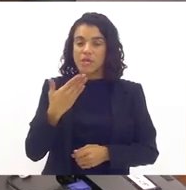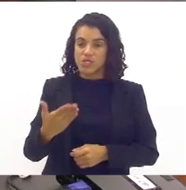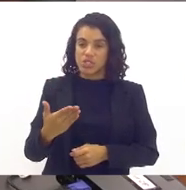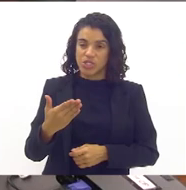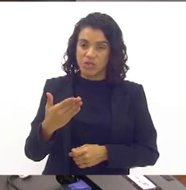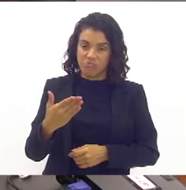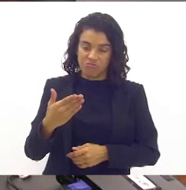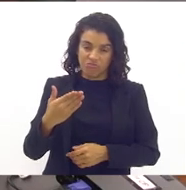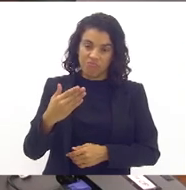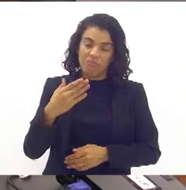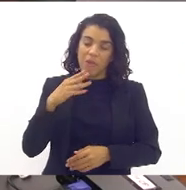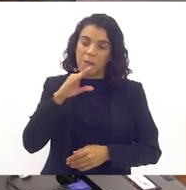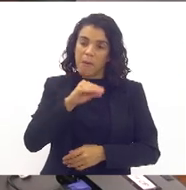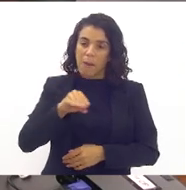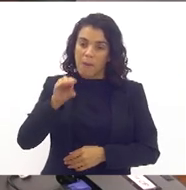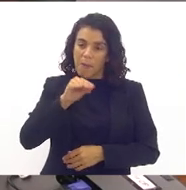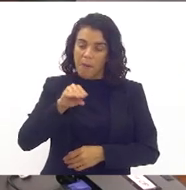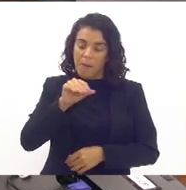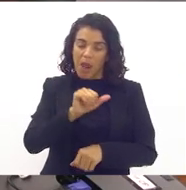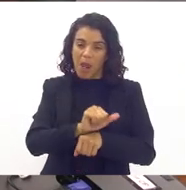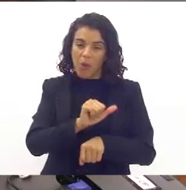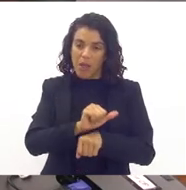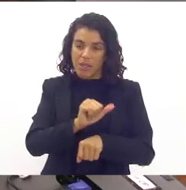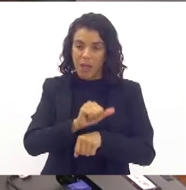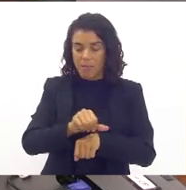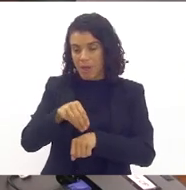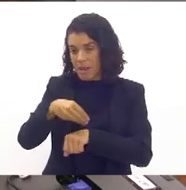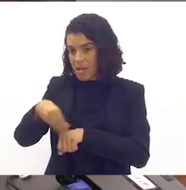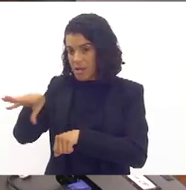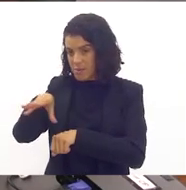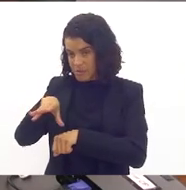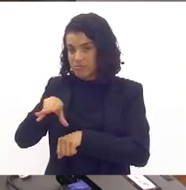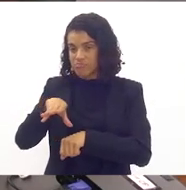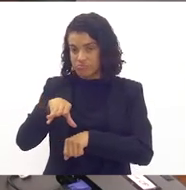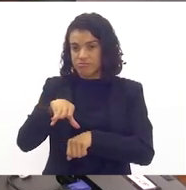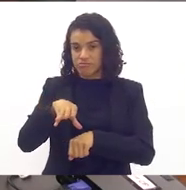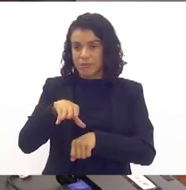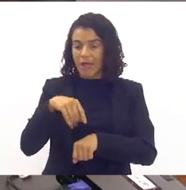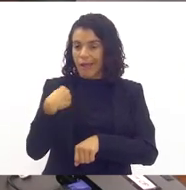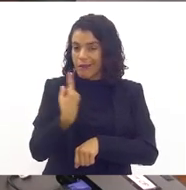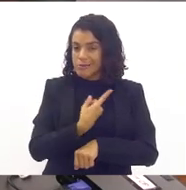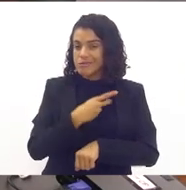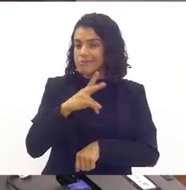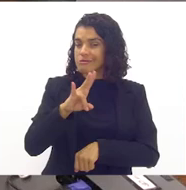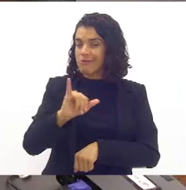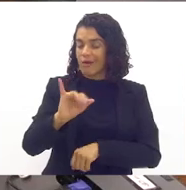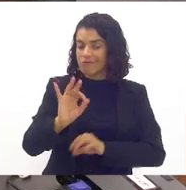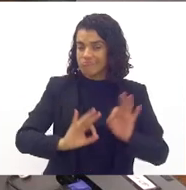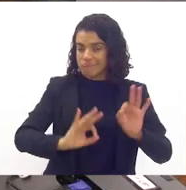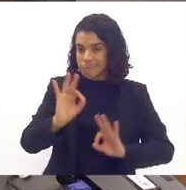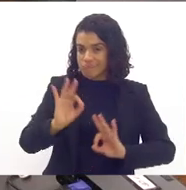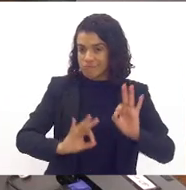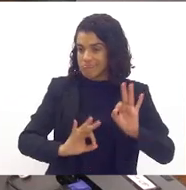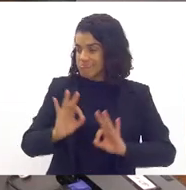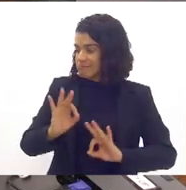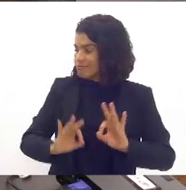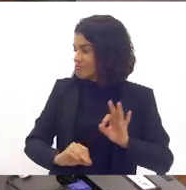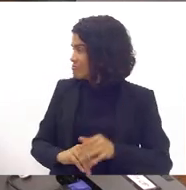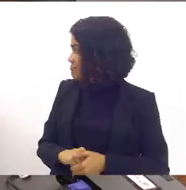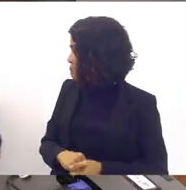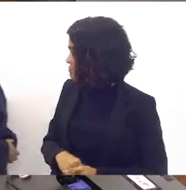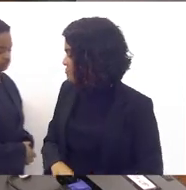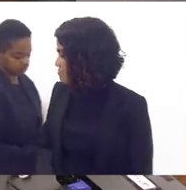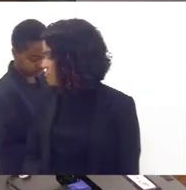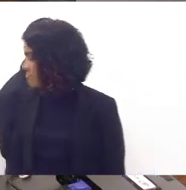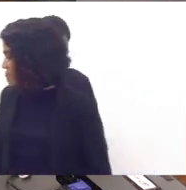precisa colocar no papel, a gente aguardar só para repassar. A gente vai aguardar a